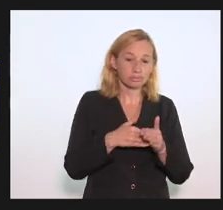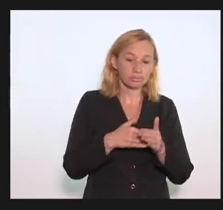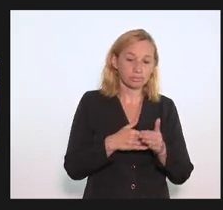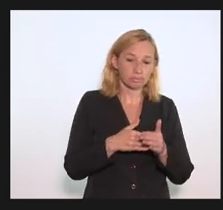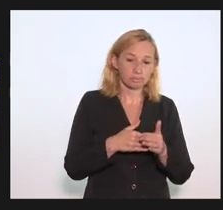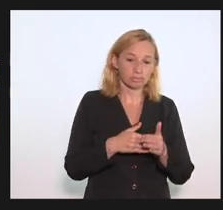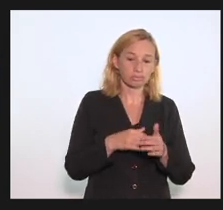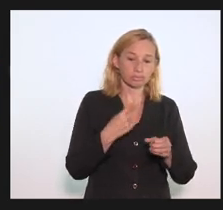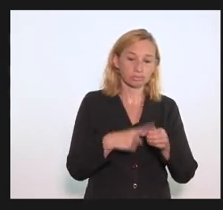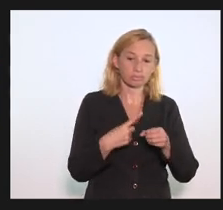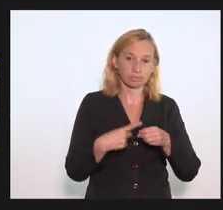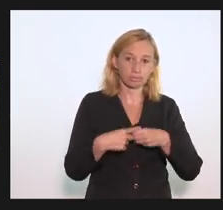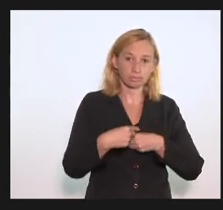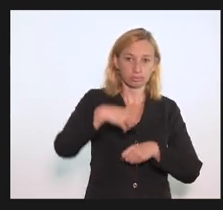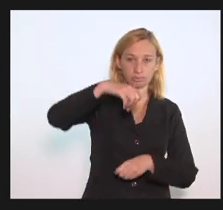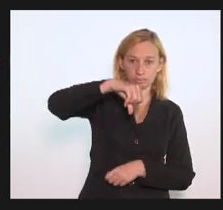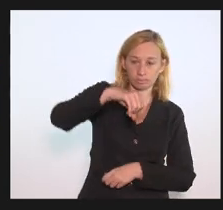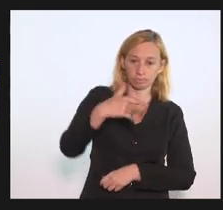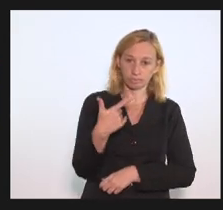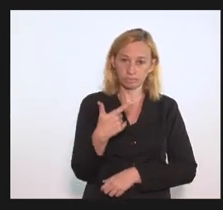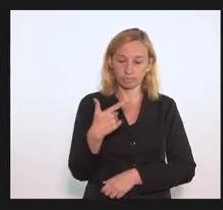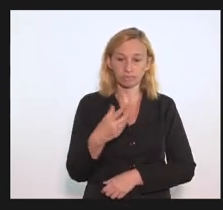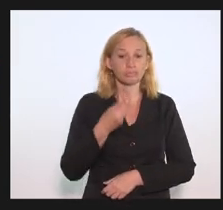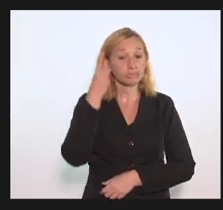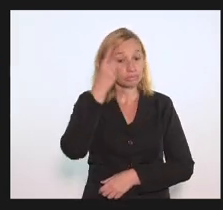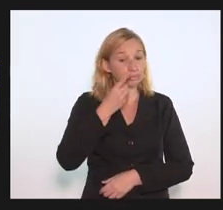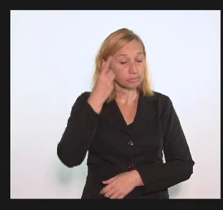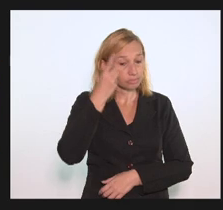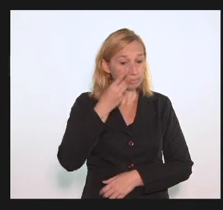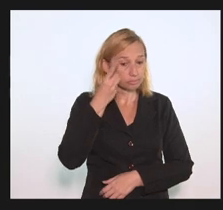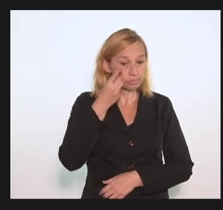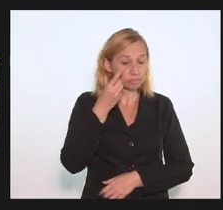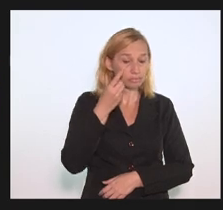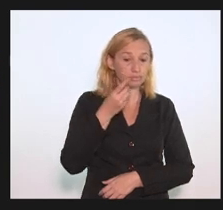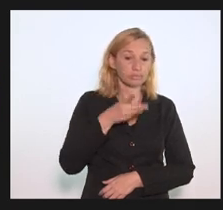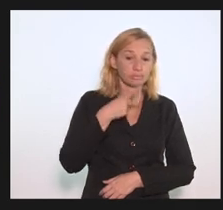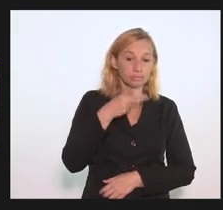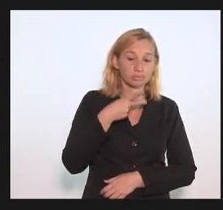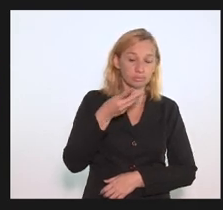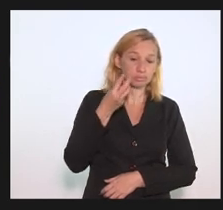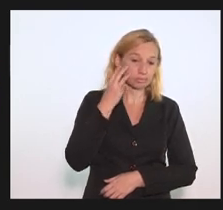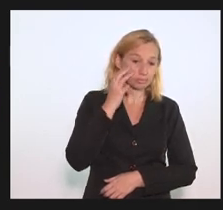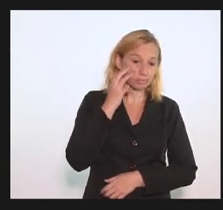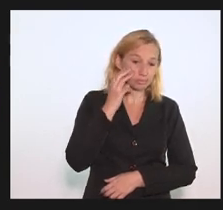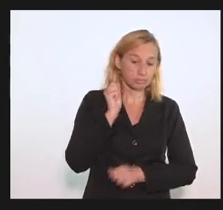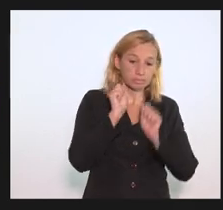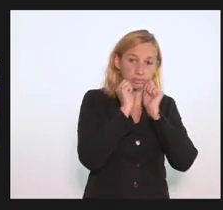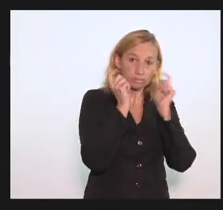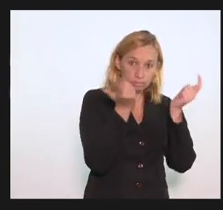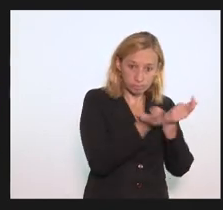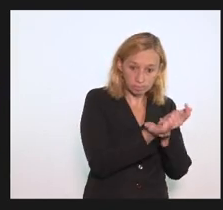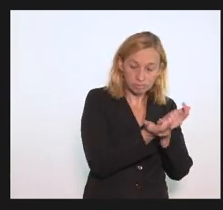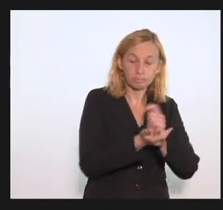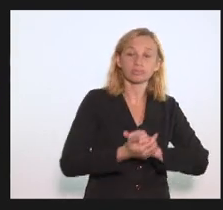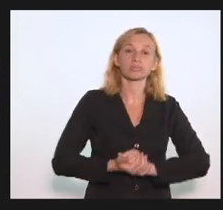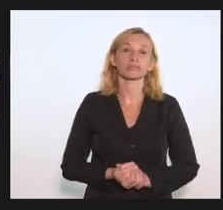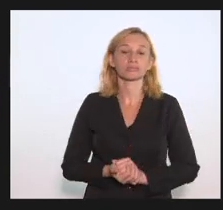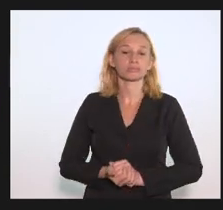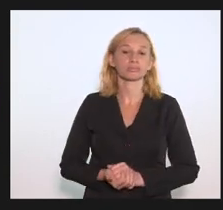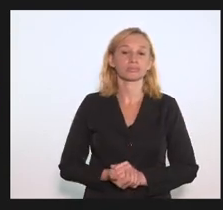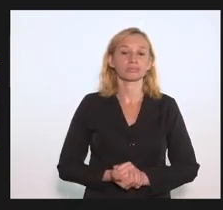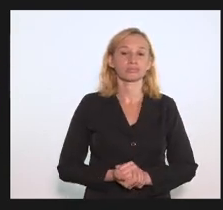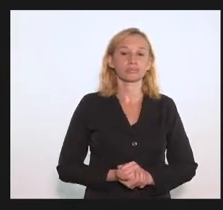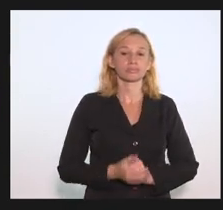92 municípios. Como disse o deputado Valdeque Carneiro, a Assembleia Legislativa, através